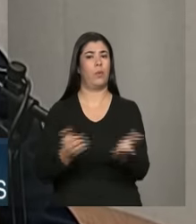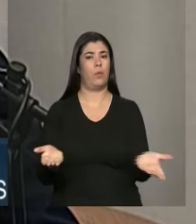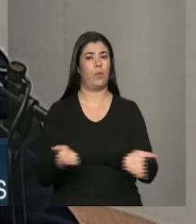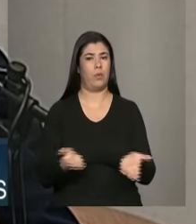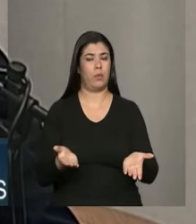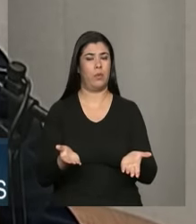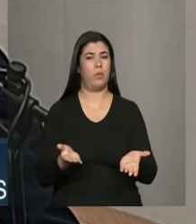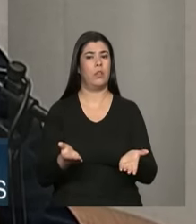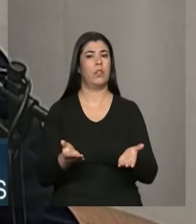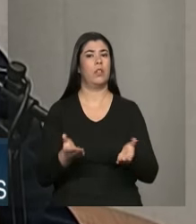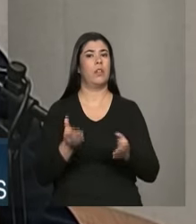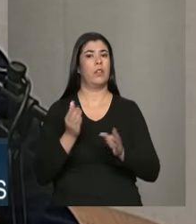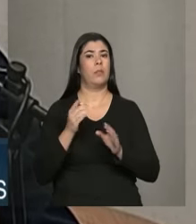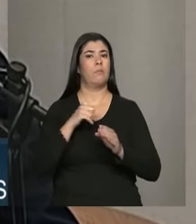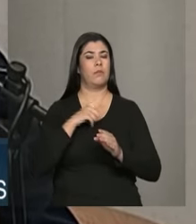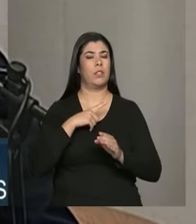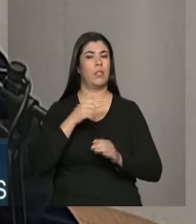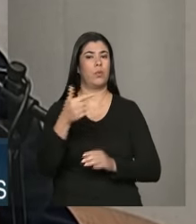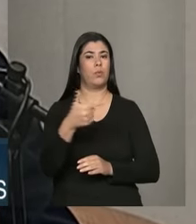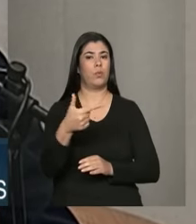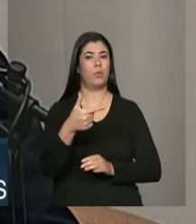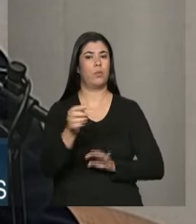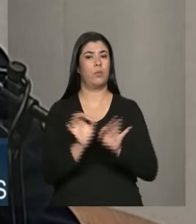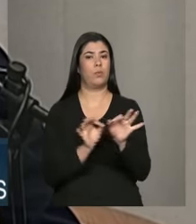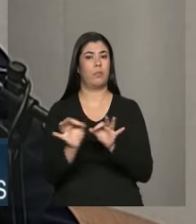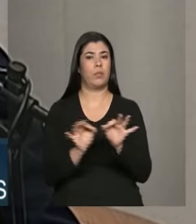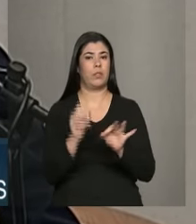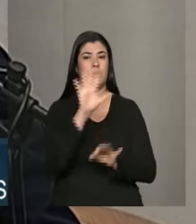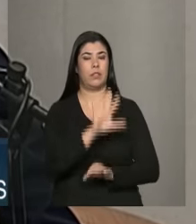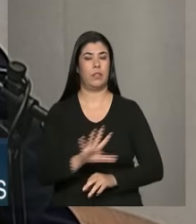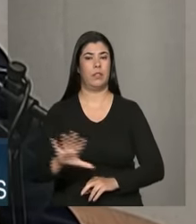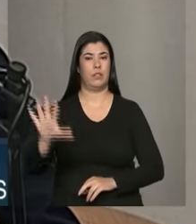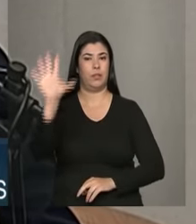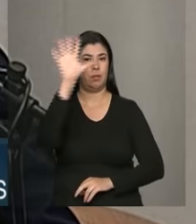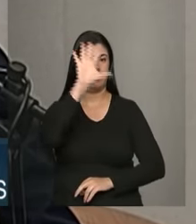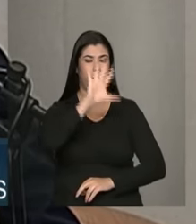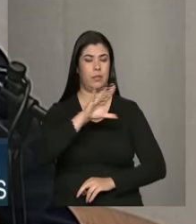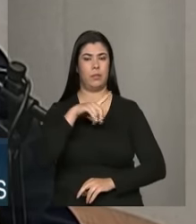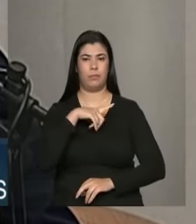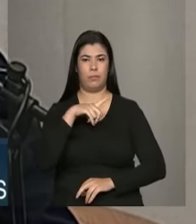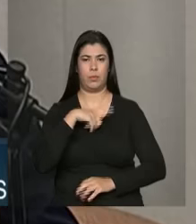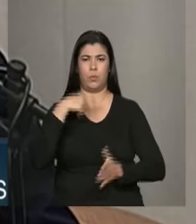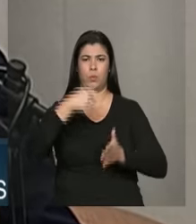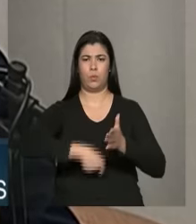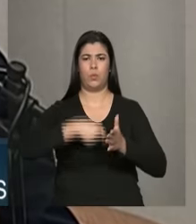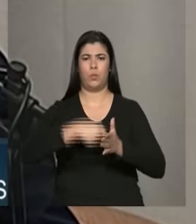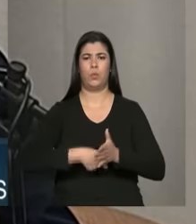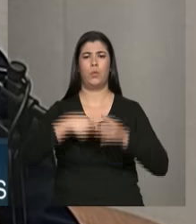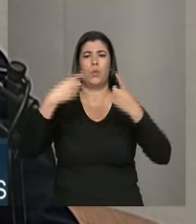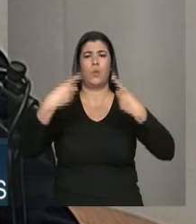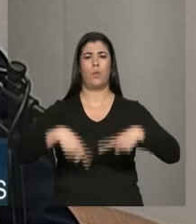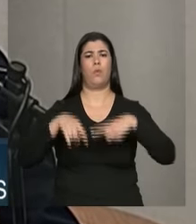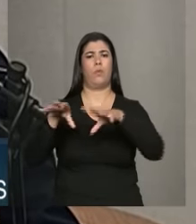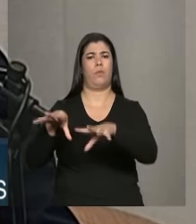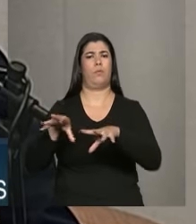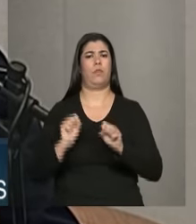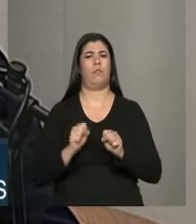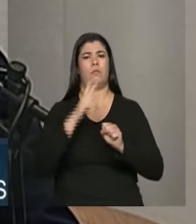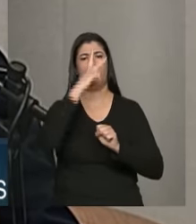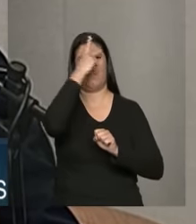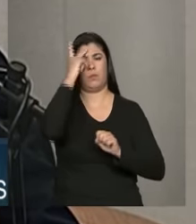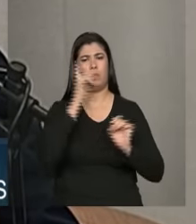consolidando Nós já estamos no segundo plano nacional de enfrentamento ao tráfico de pessoas com vigência entre